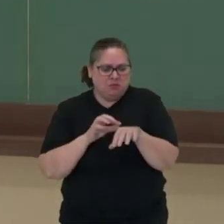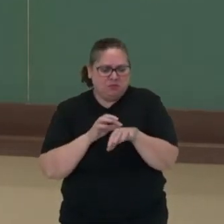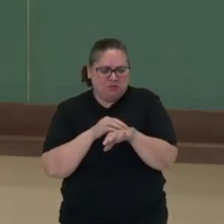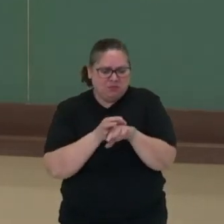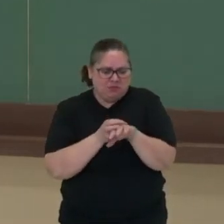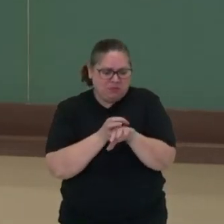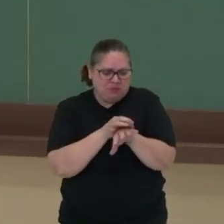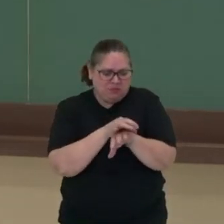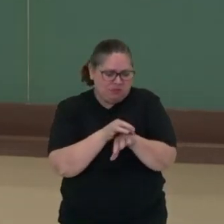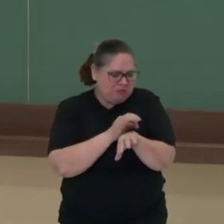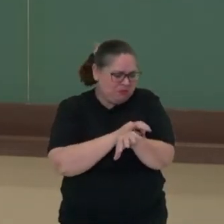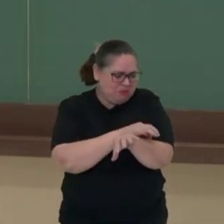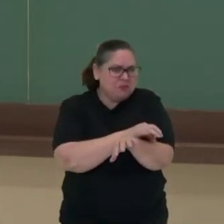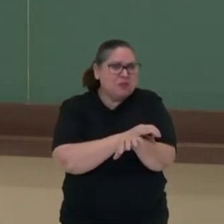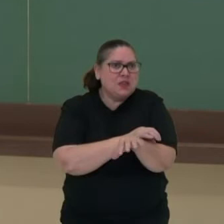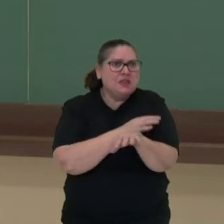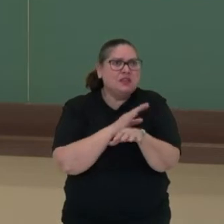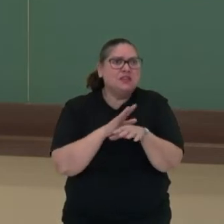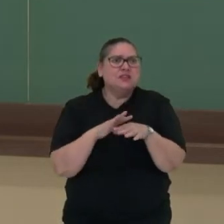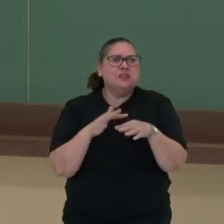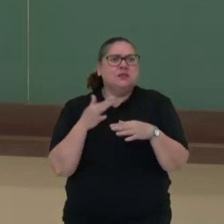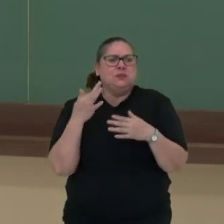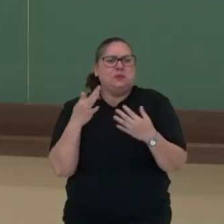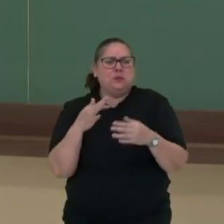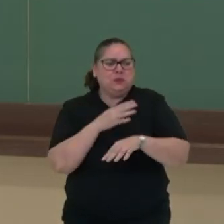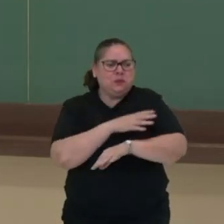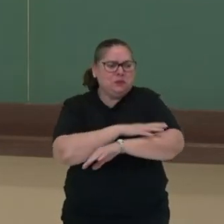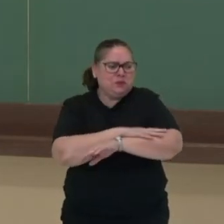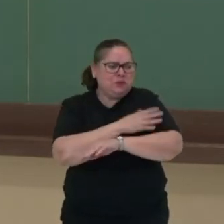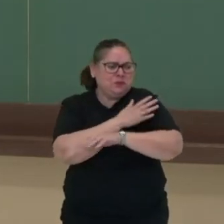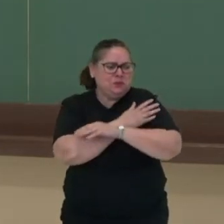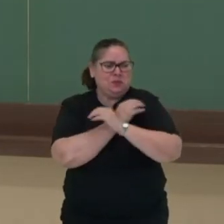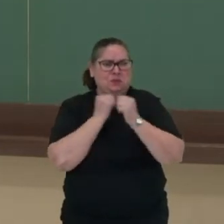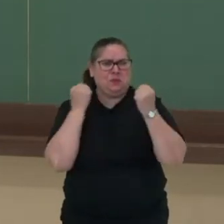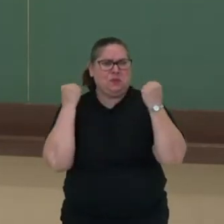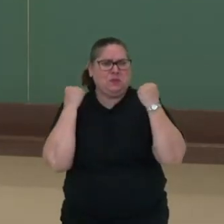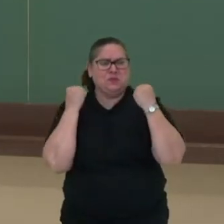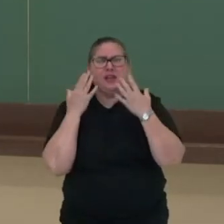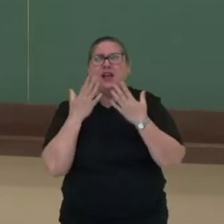cutâneas, erupções na pele, dores musculares.